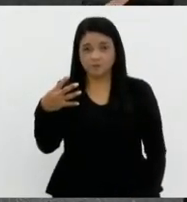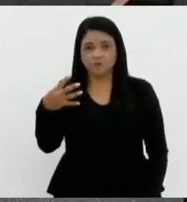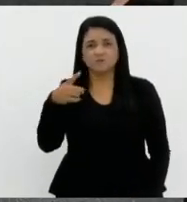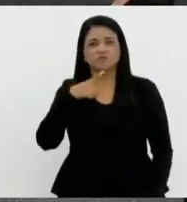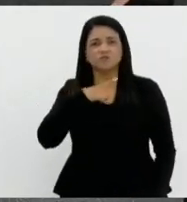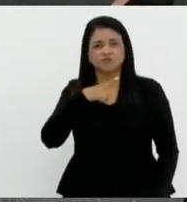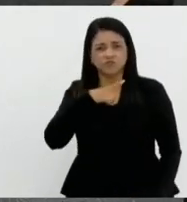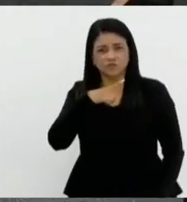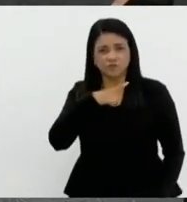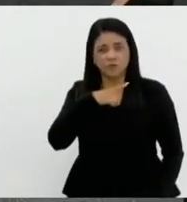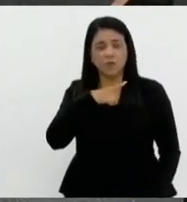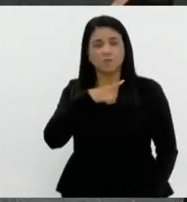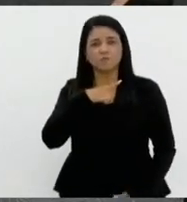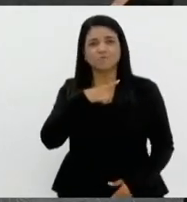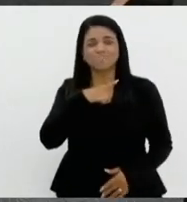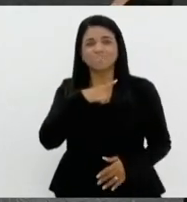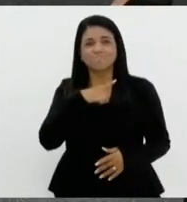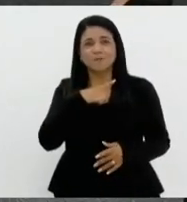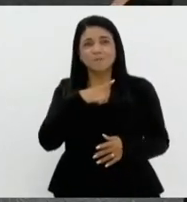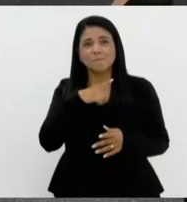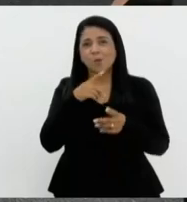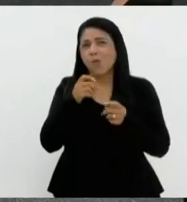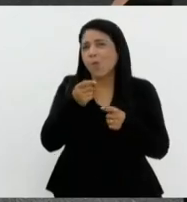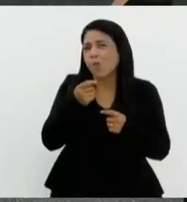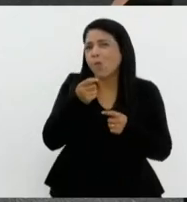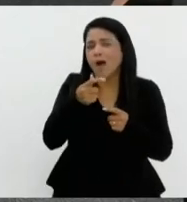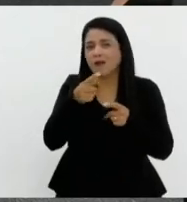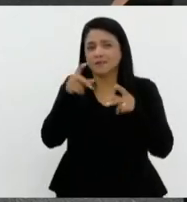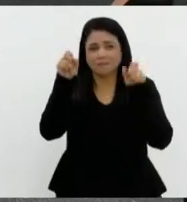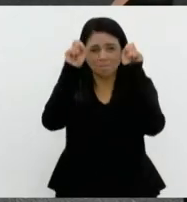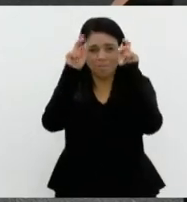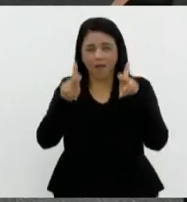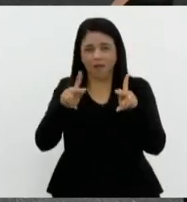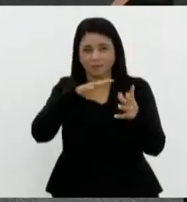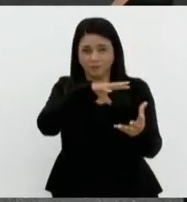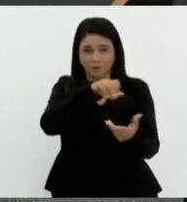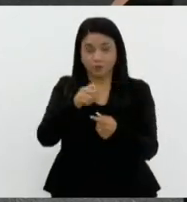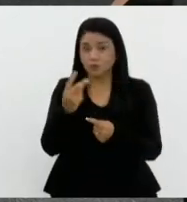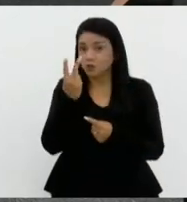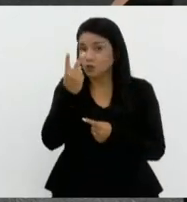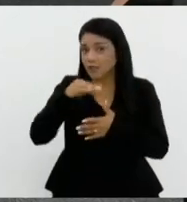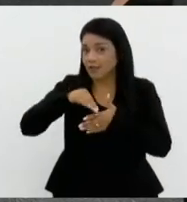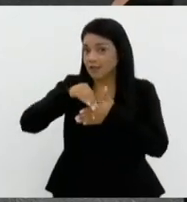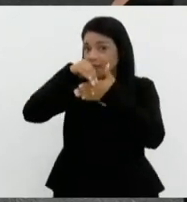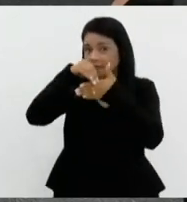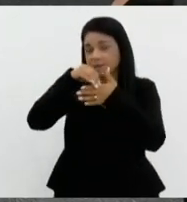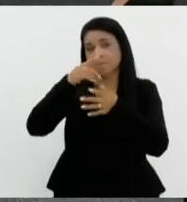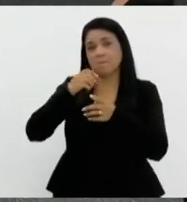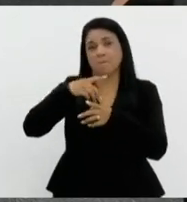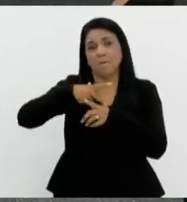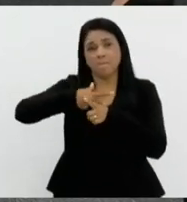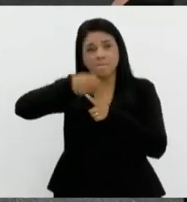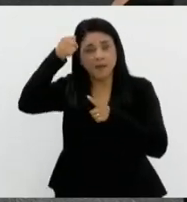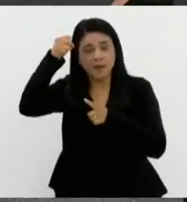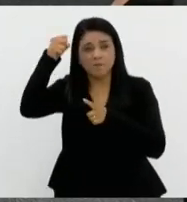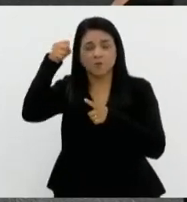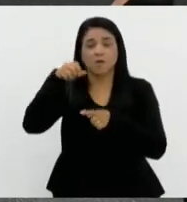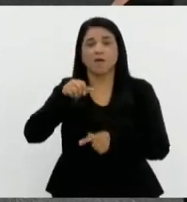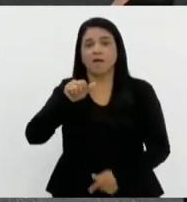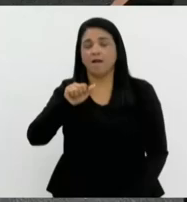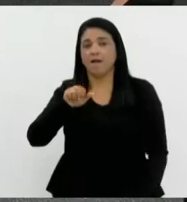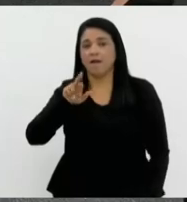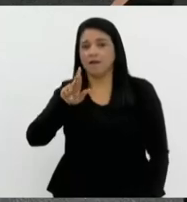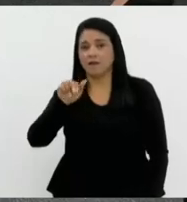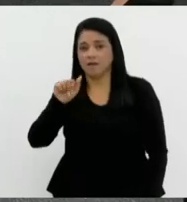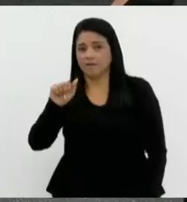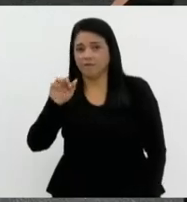estivemos próximos da paz. Dois líderes ganharam o Prêmio Nobel da Paz, Arafat e Rabin. Ambos